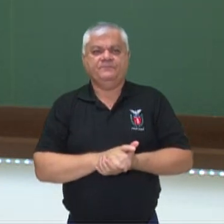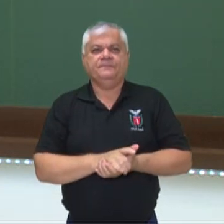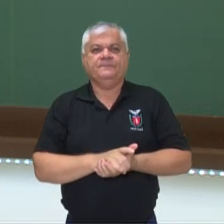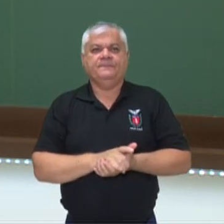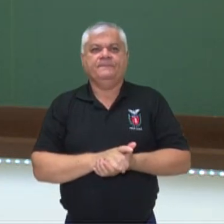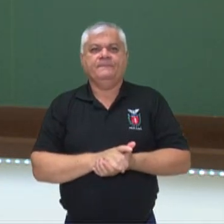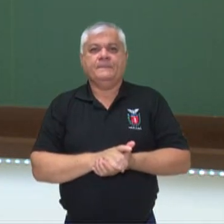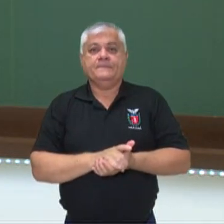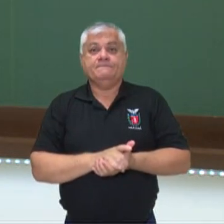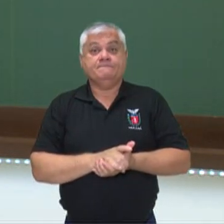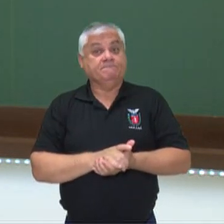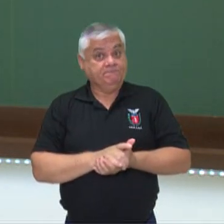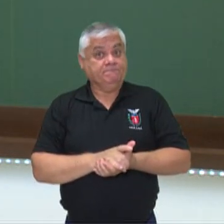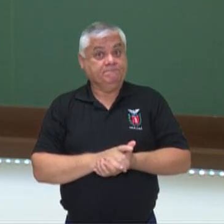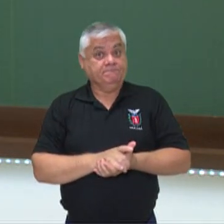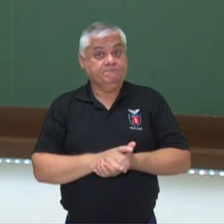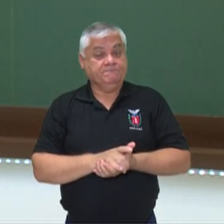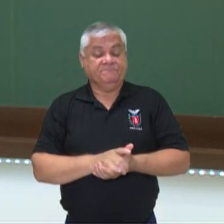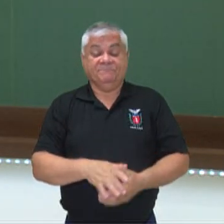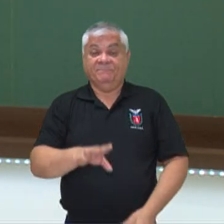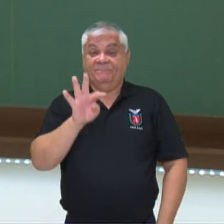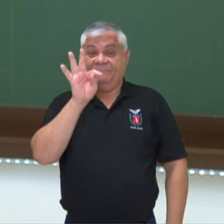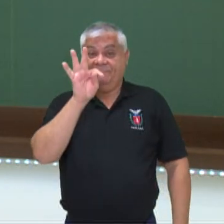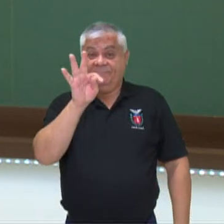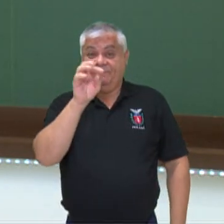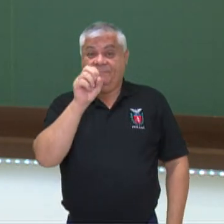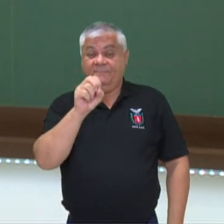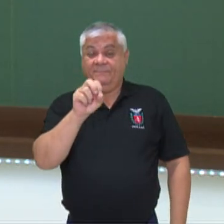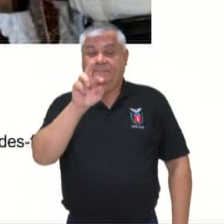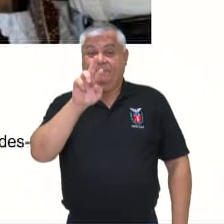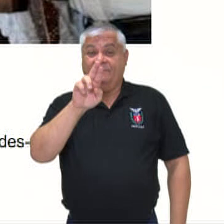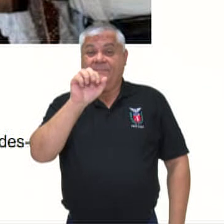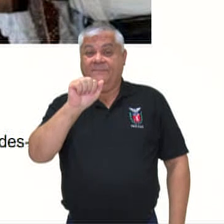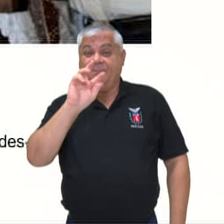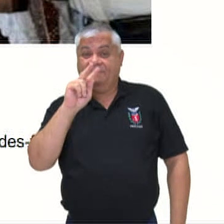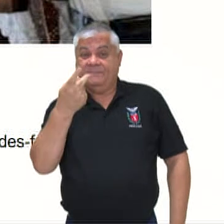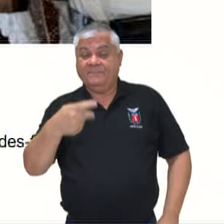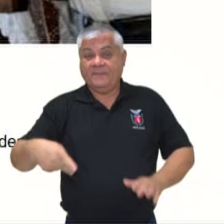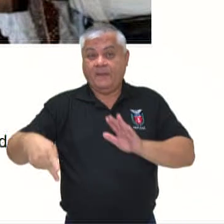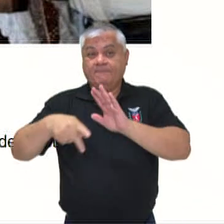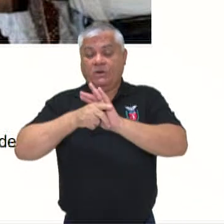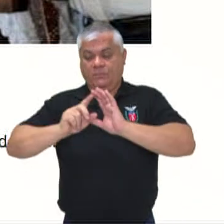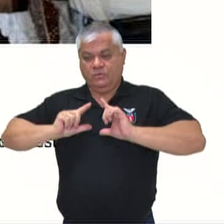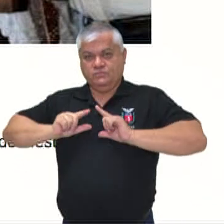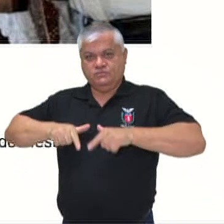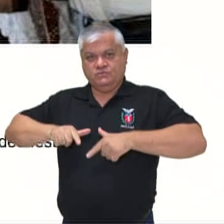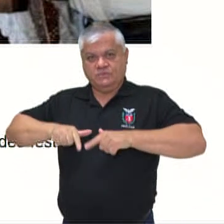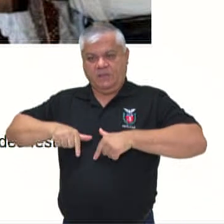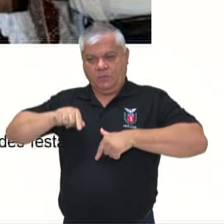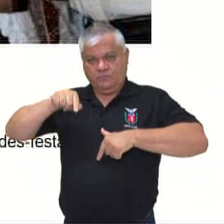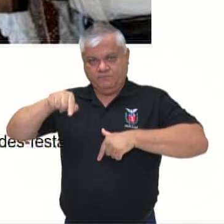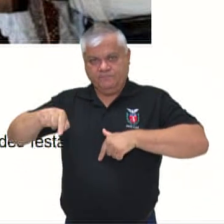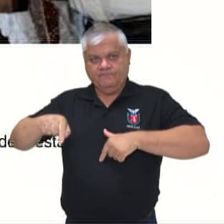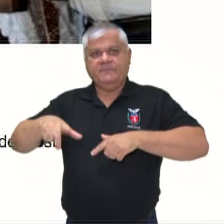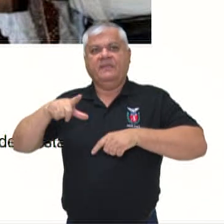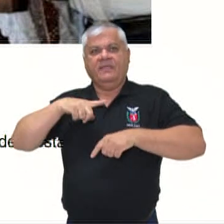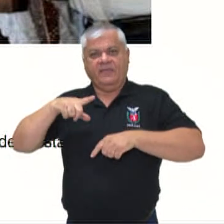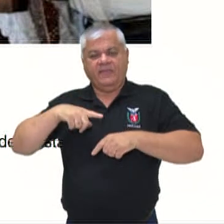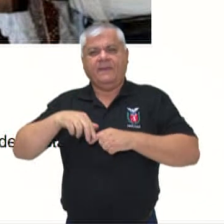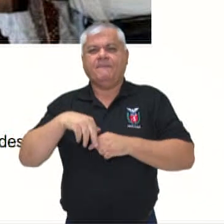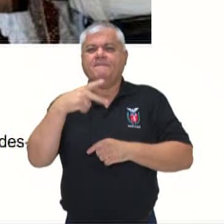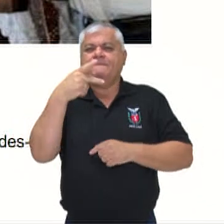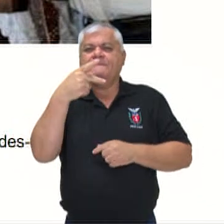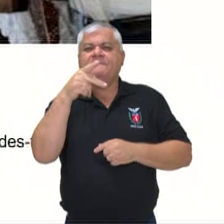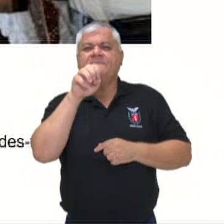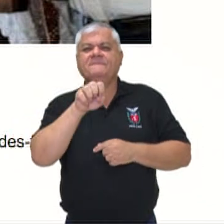Como eu disse, a Torá, então, é um livro sagrado dos judeus, e ela é originalmente feito em pergaminhos. A